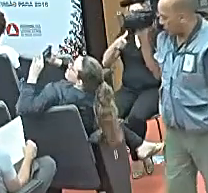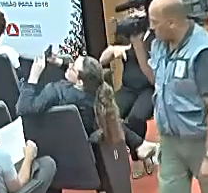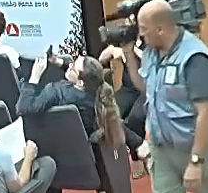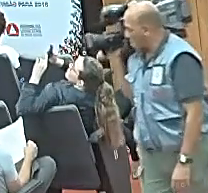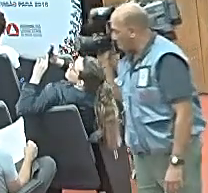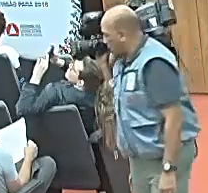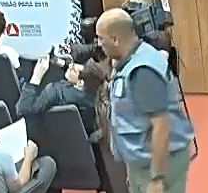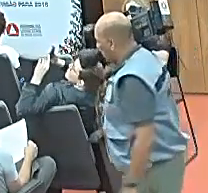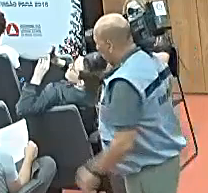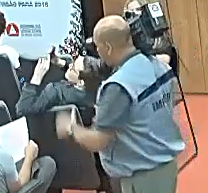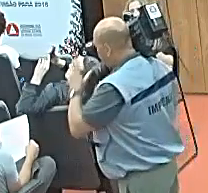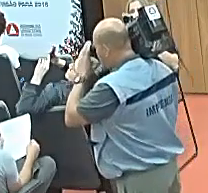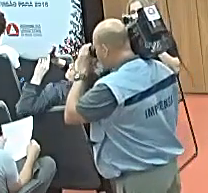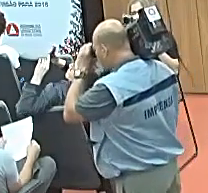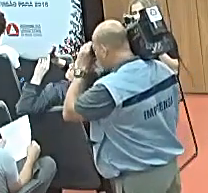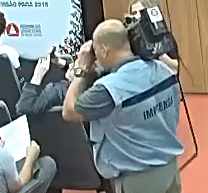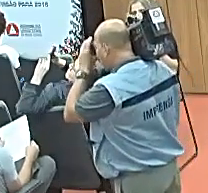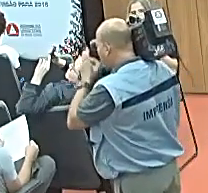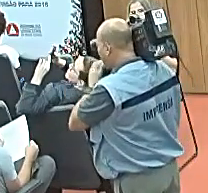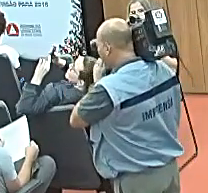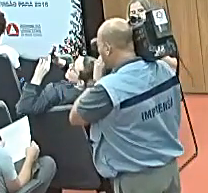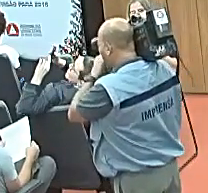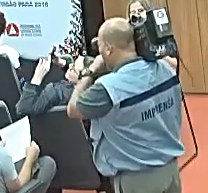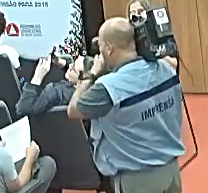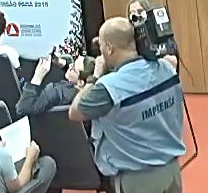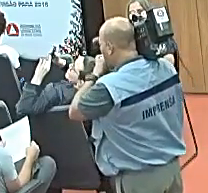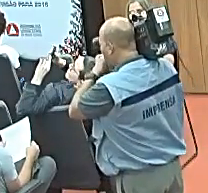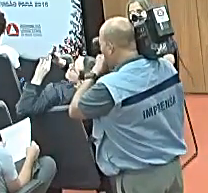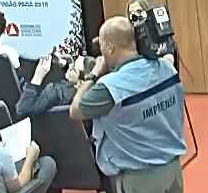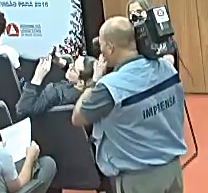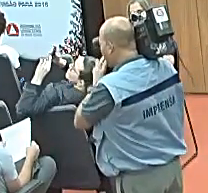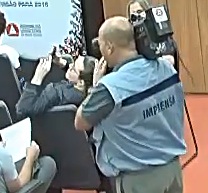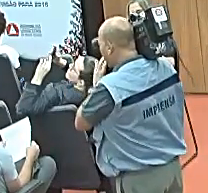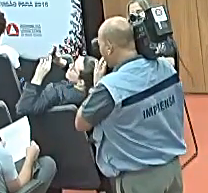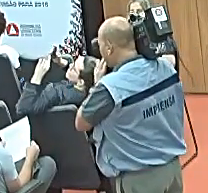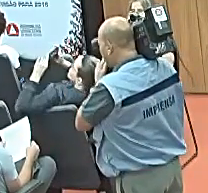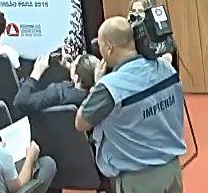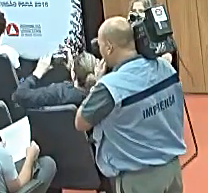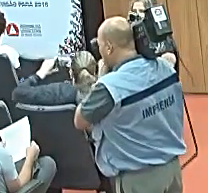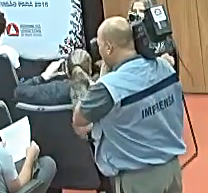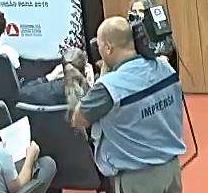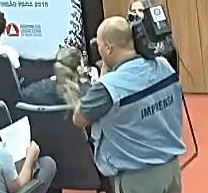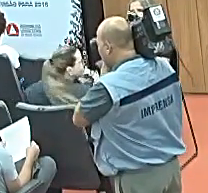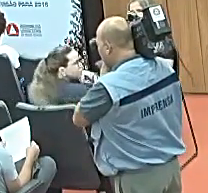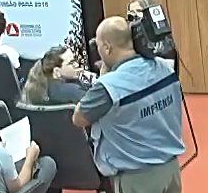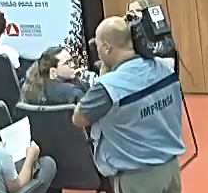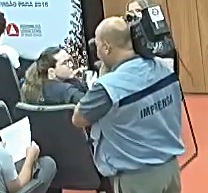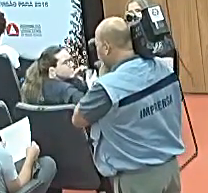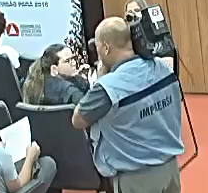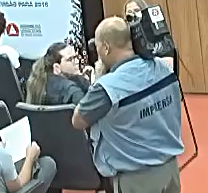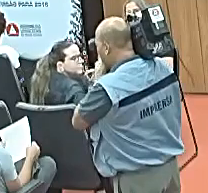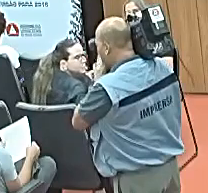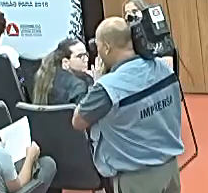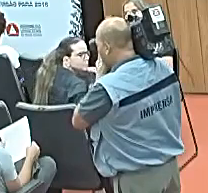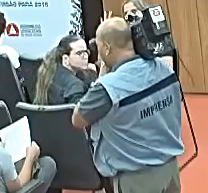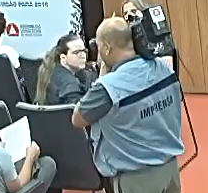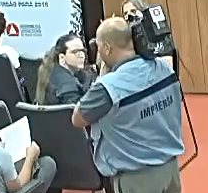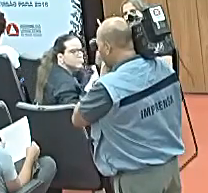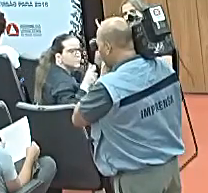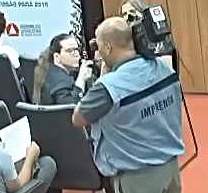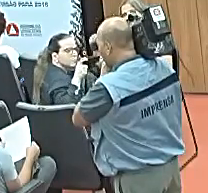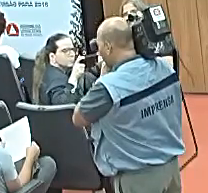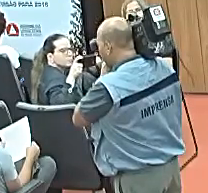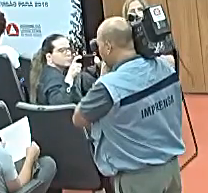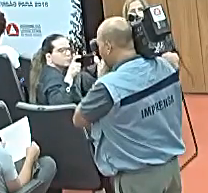é eu que particularmente atuam no setor o segmento cooperativista pra ter viajado alguns países representando o brasil